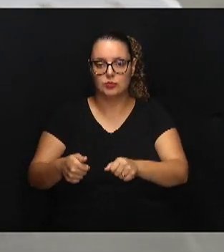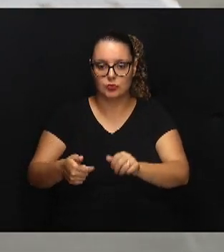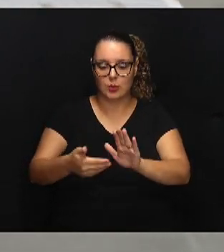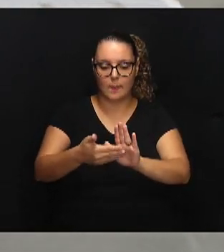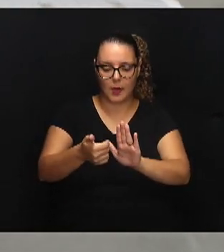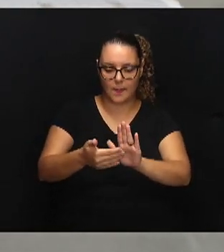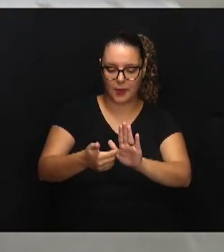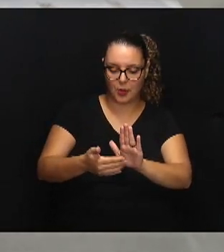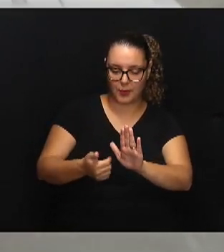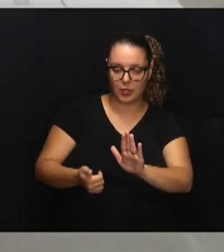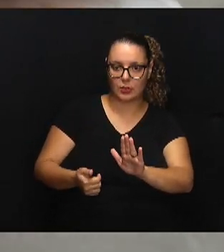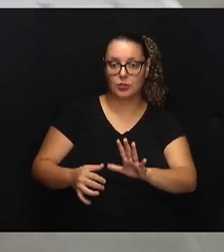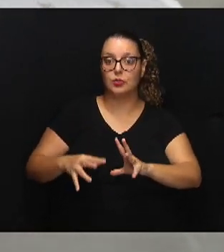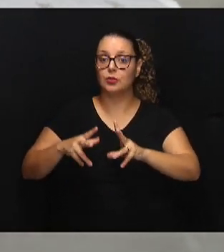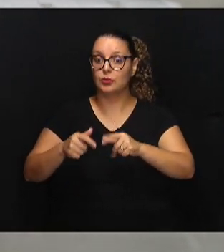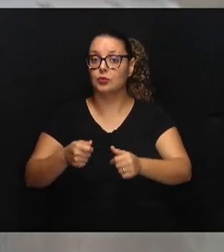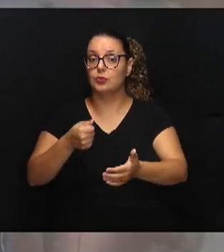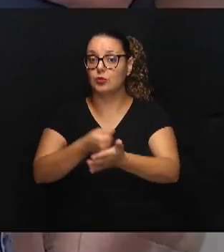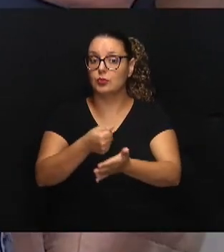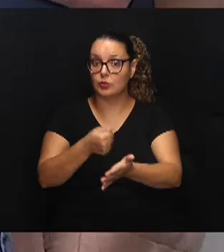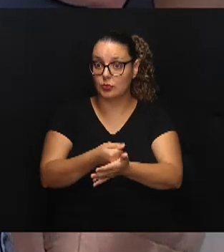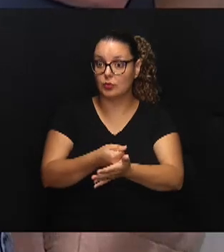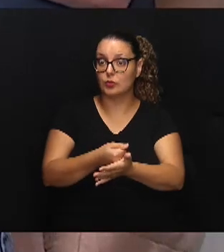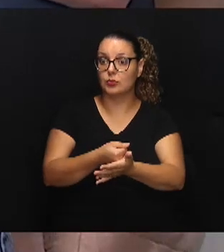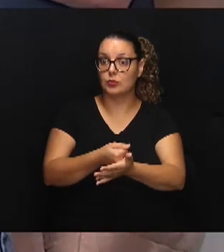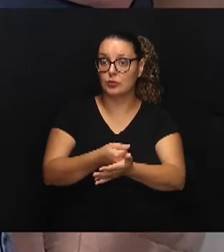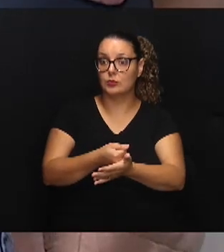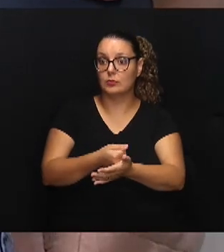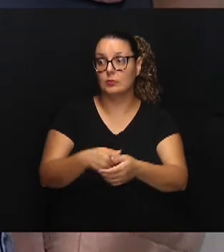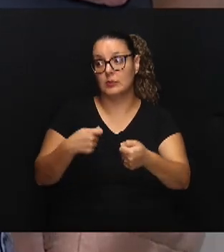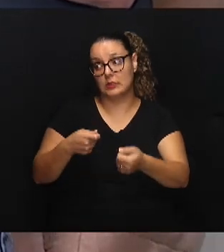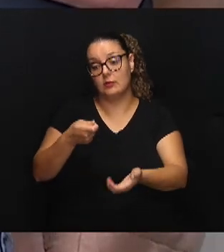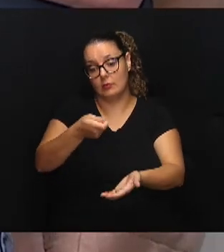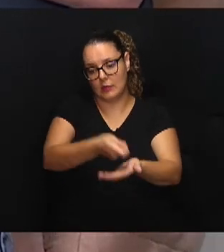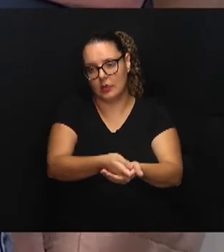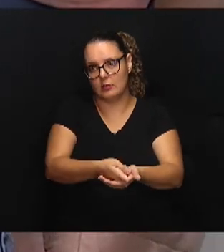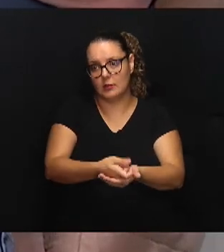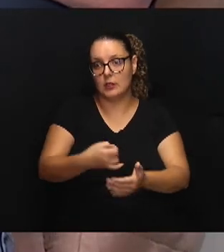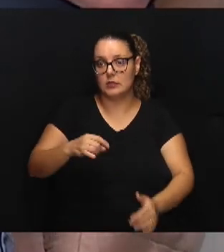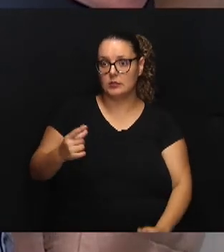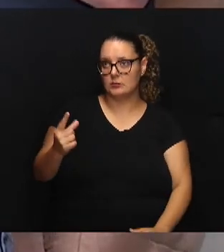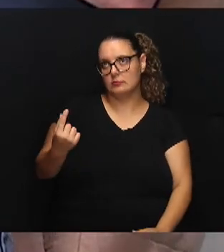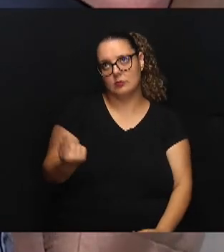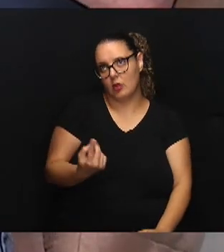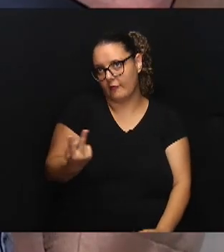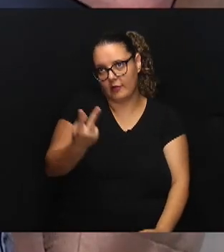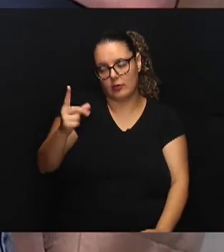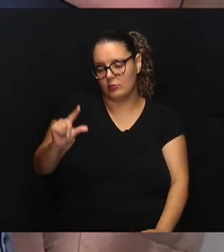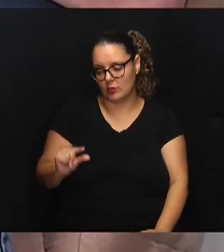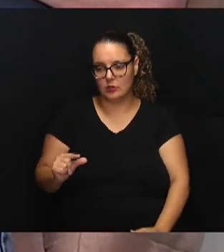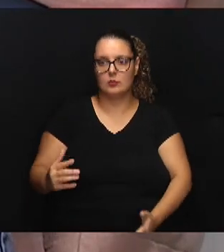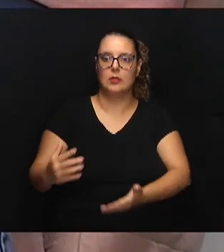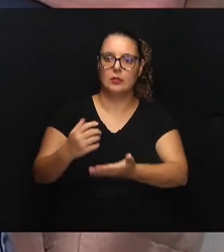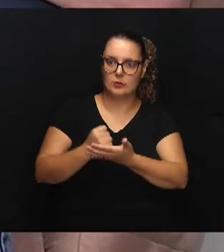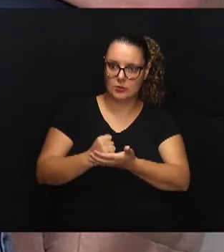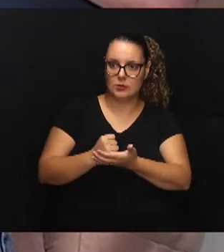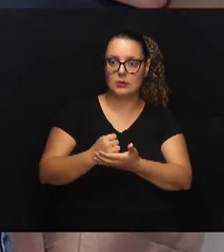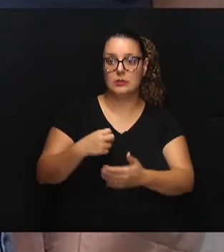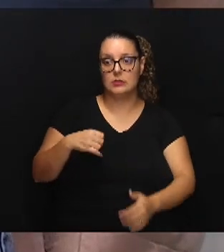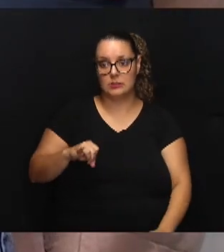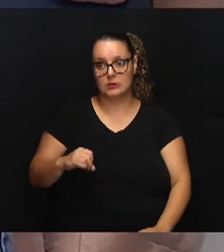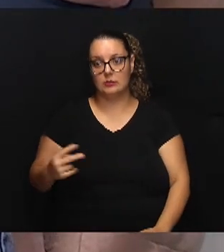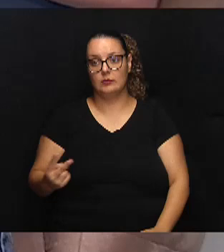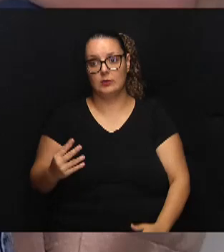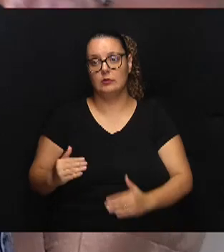descontado e aquilo que você obrigatoriamente deveria pagar. Se for um valor menor, você recupera. Se for um valor